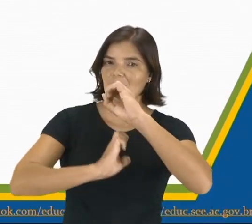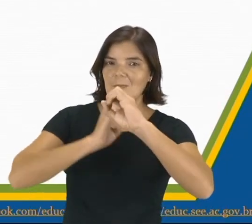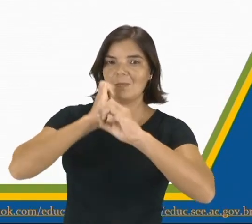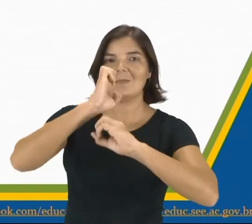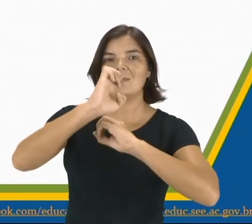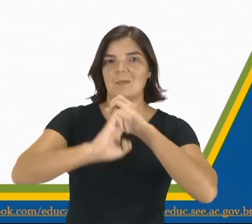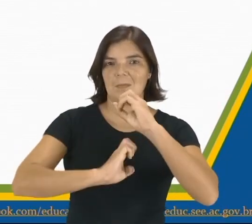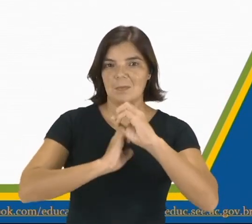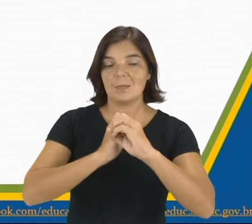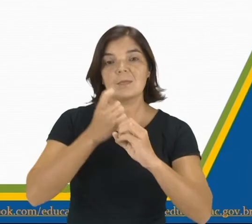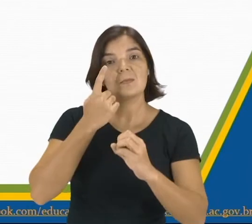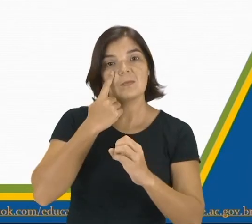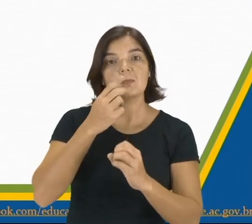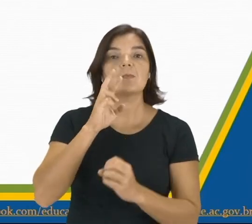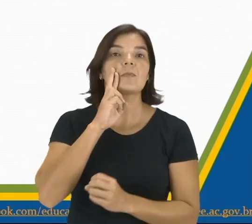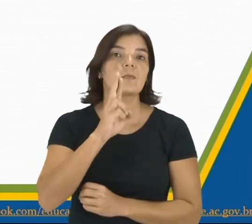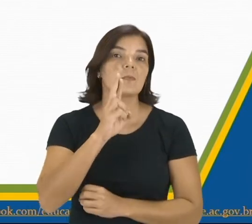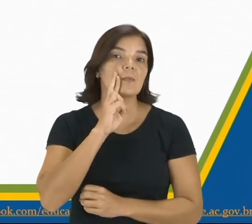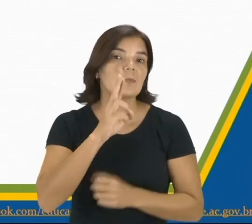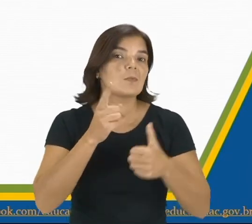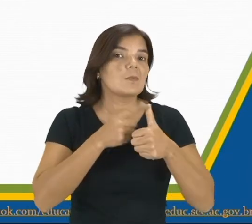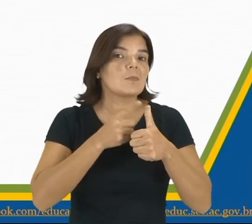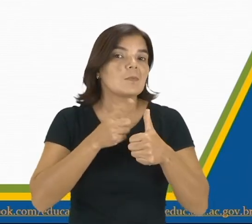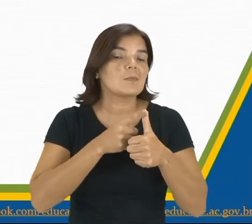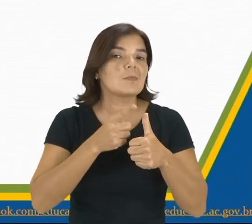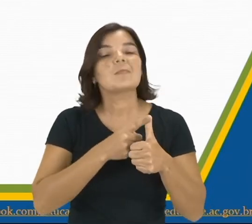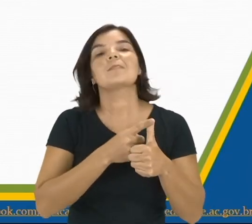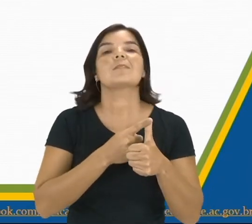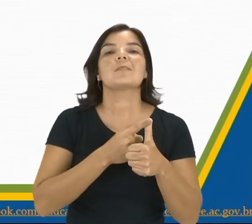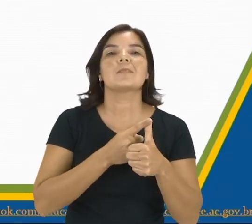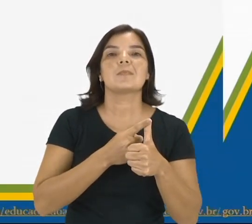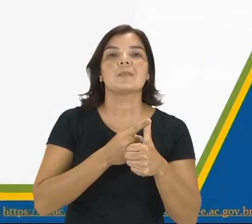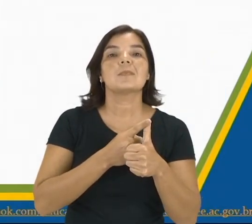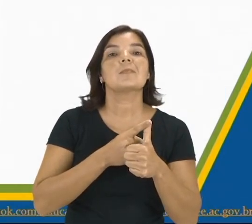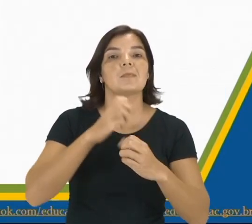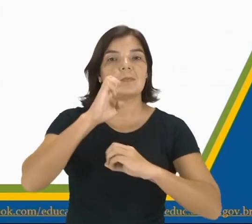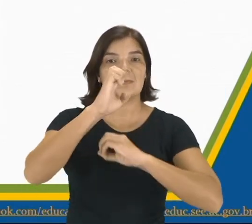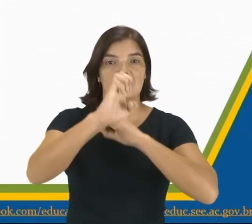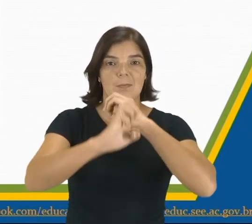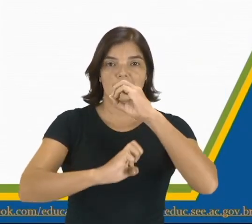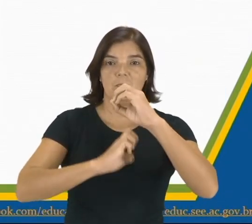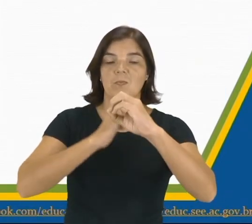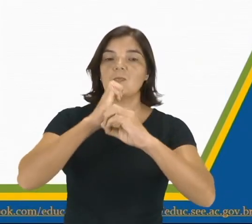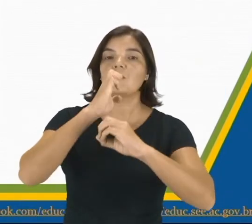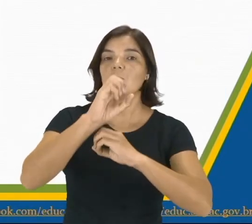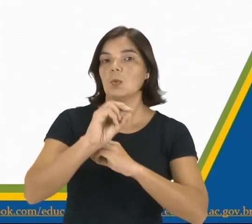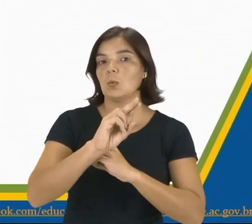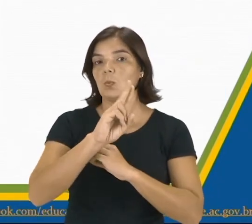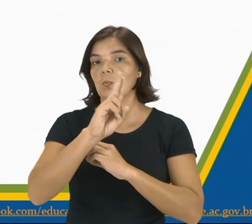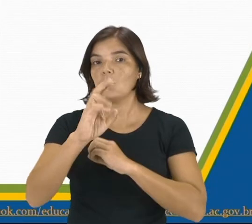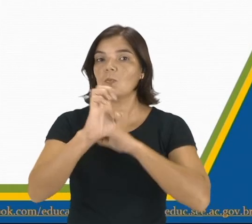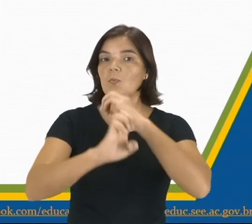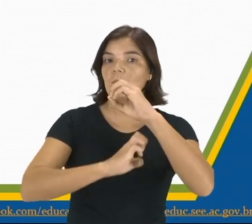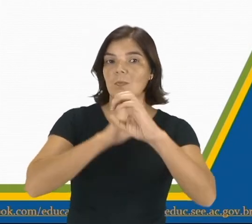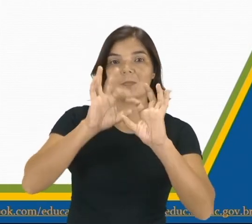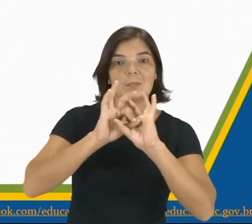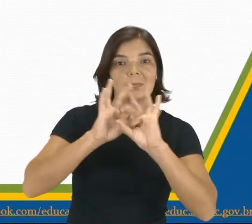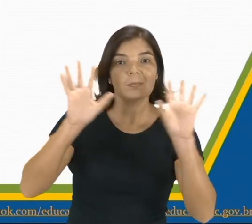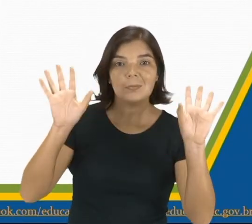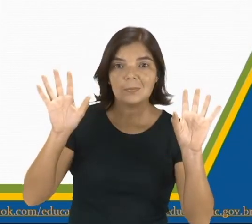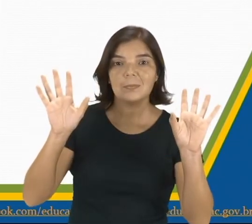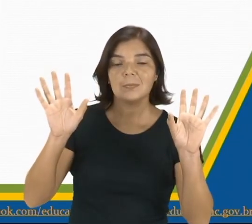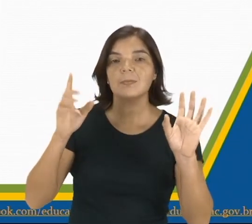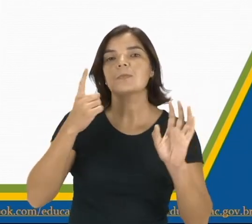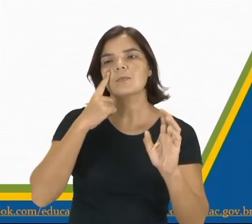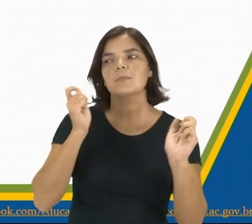direção. Então, a resposta da primeira questão: elétrons de condução ou elétrons livres,